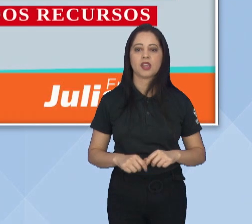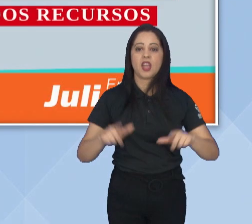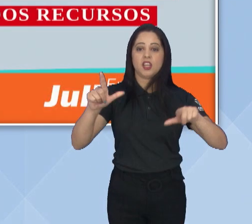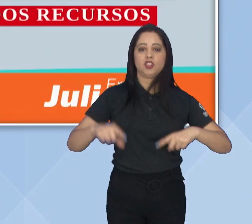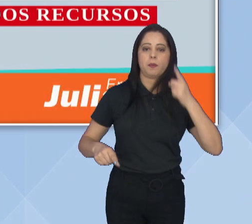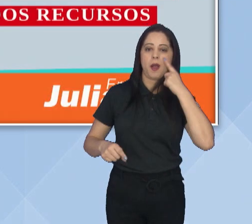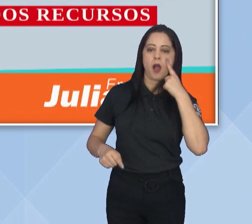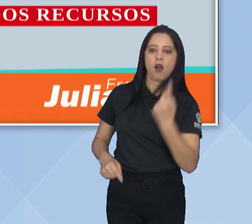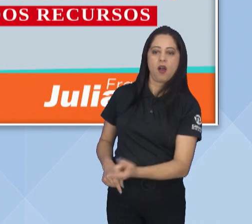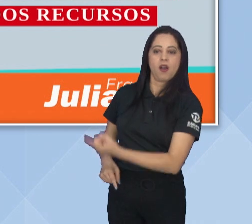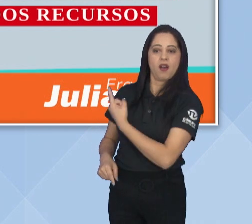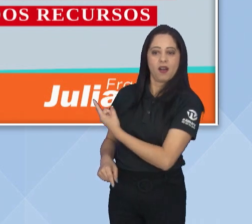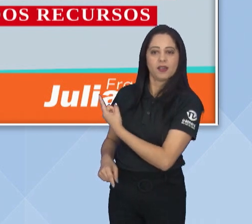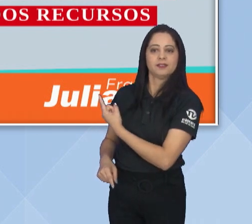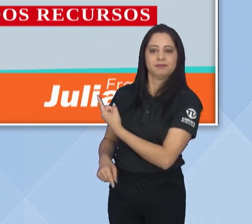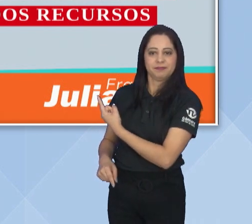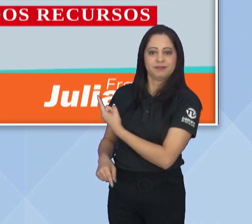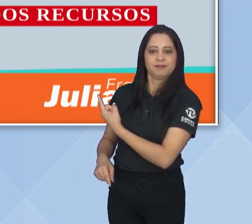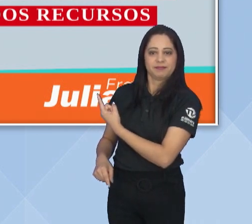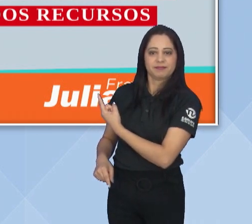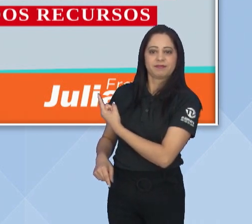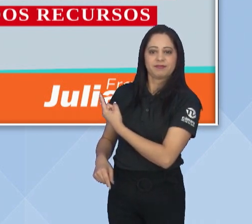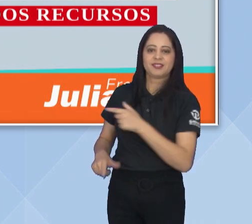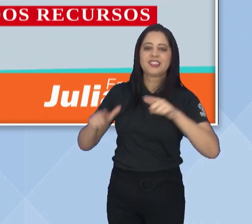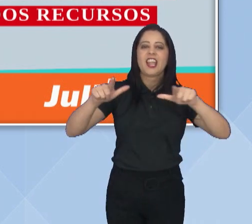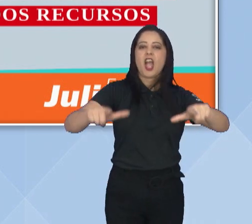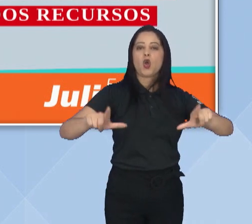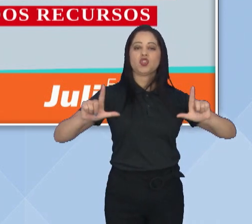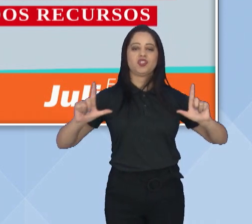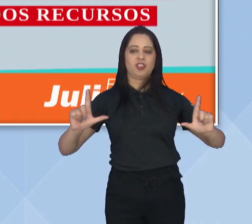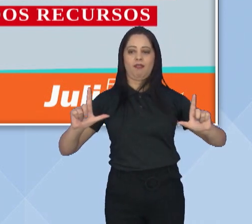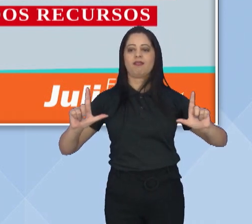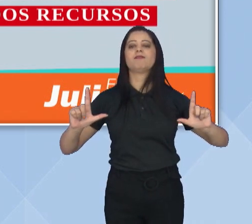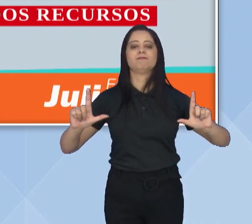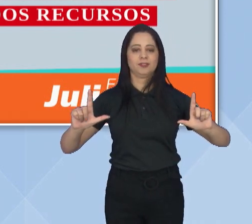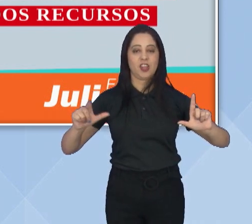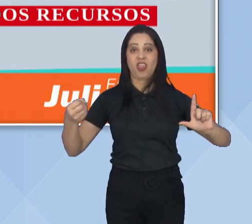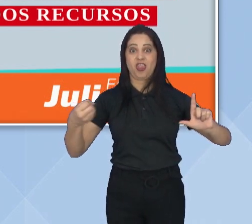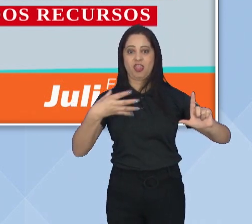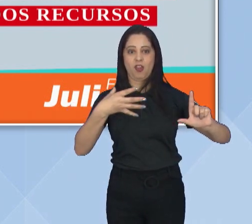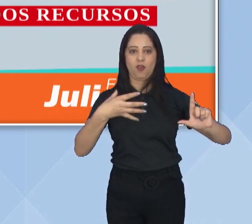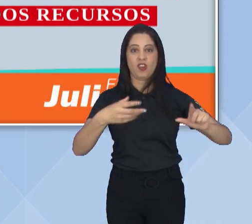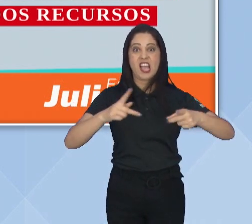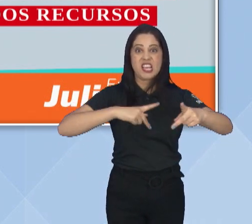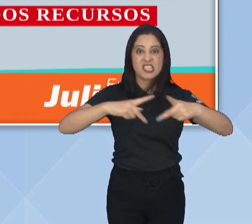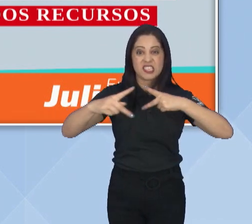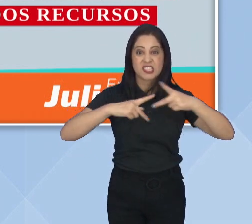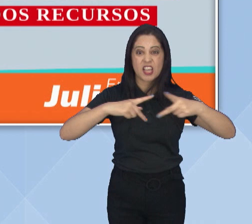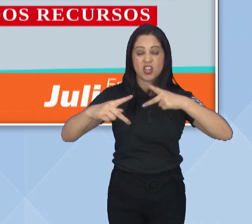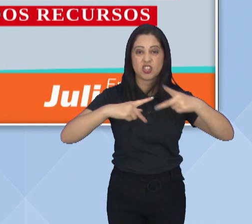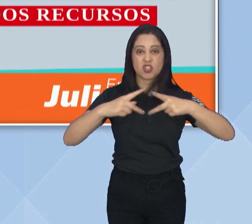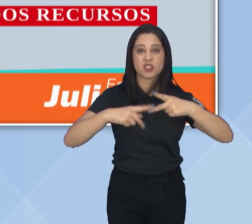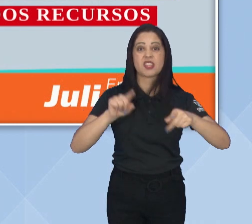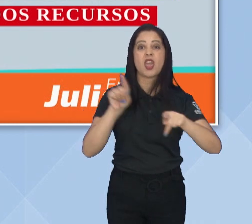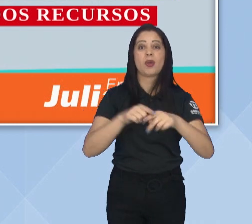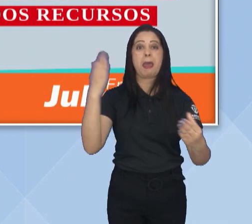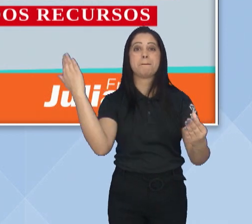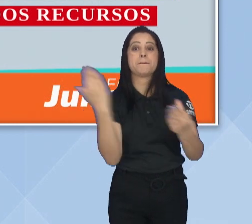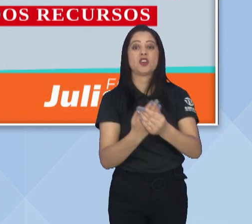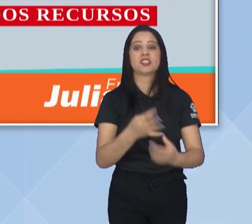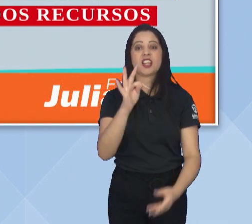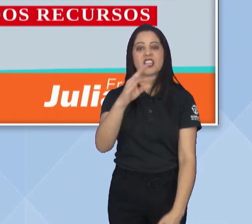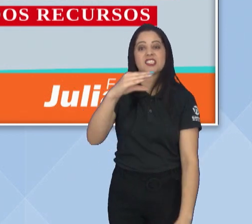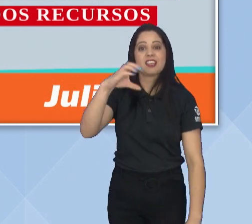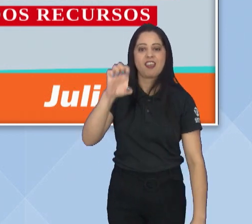esse título. Esse é o novo título de São José dos Campos. São José dos Campos recebe do Tribunal de Contas do Estado de